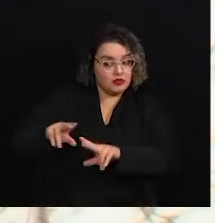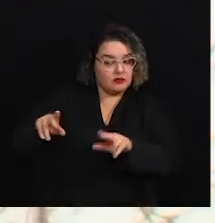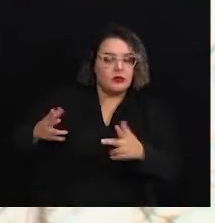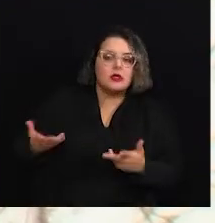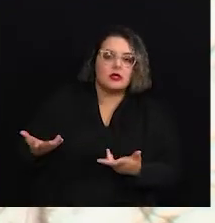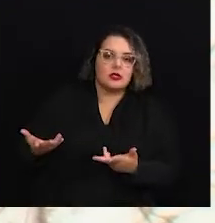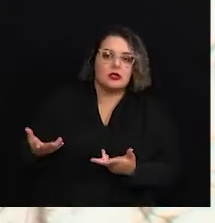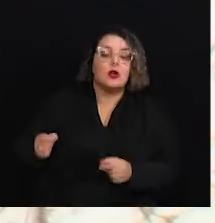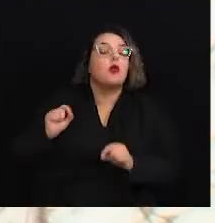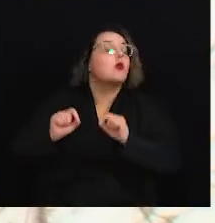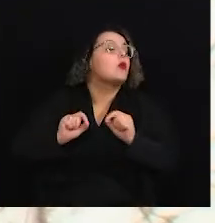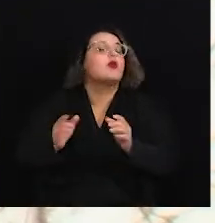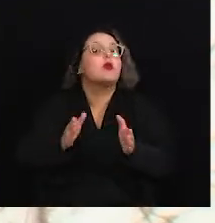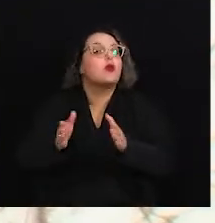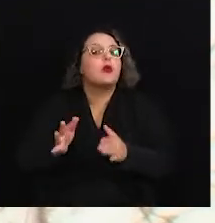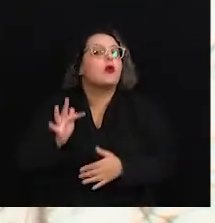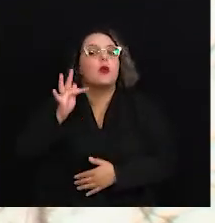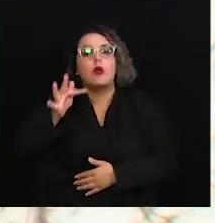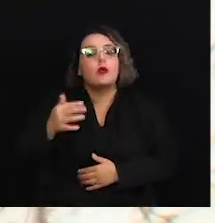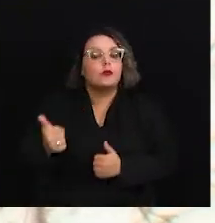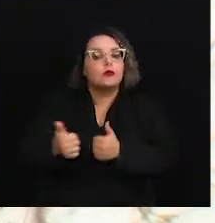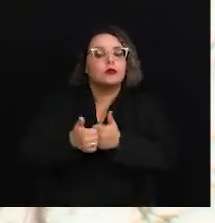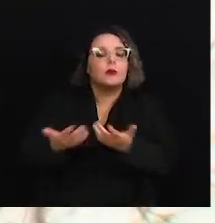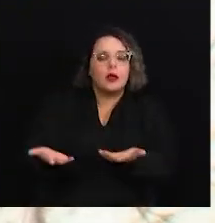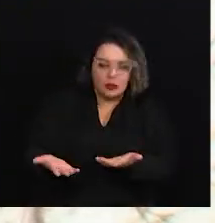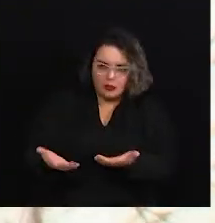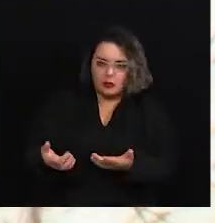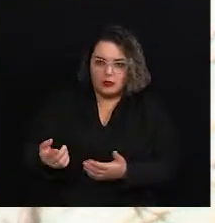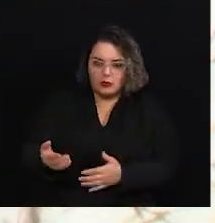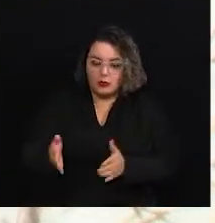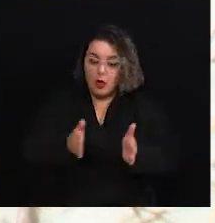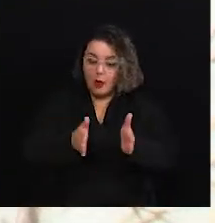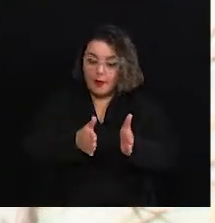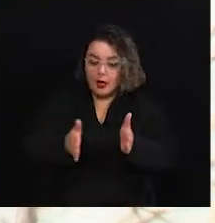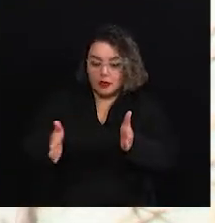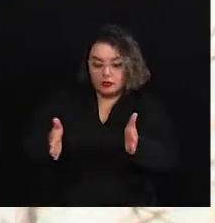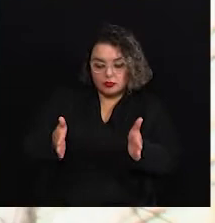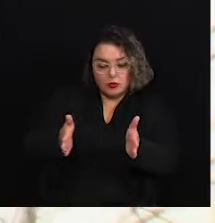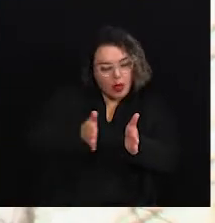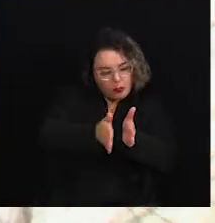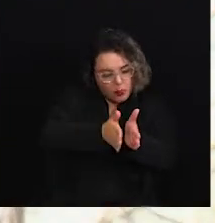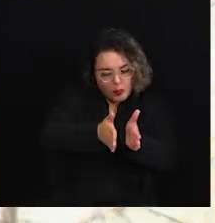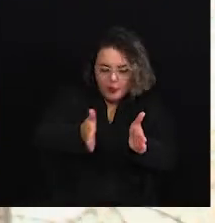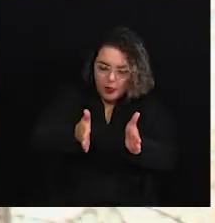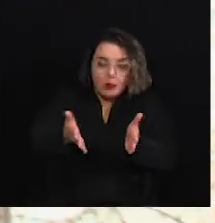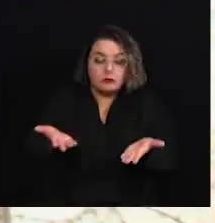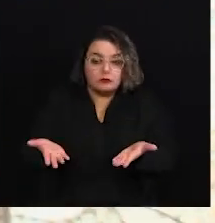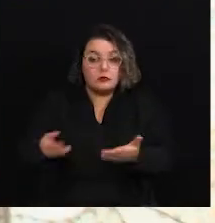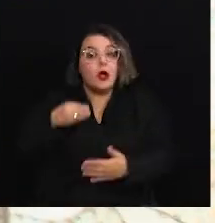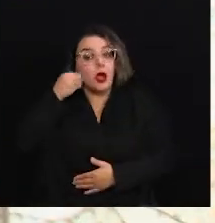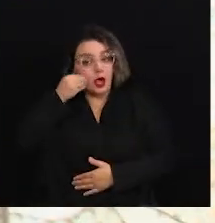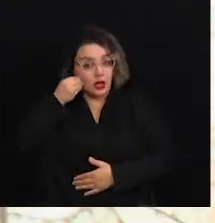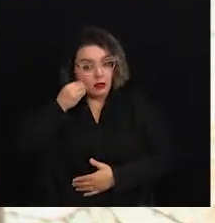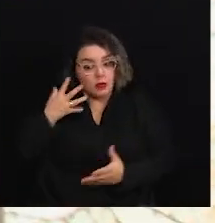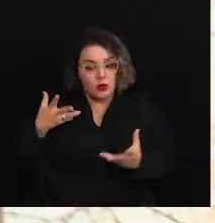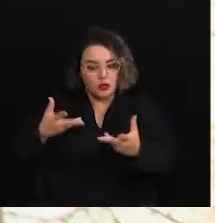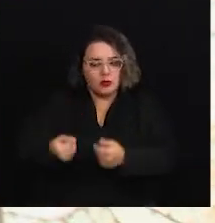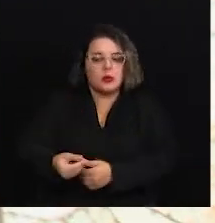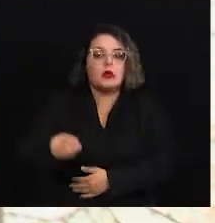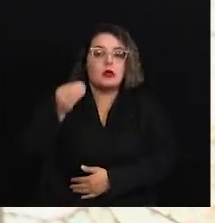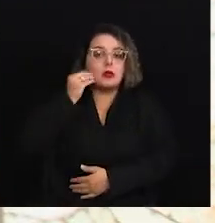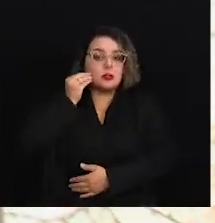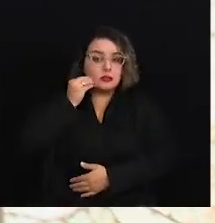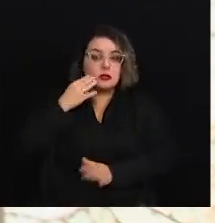agora. O que nós estamos fazendo nesse momento e qual é o futuro próximo, pensando no médio e curto prazo? A gente pegar essas experiências